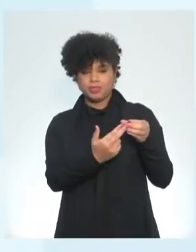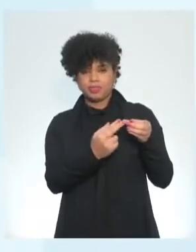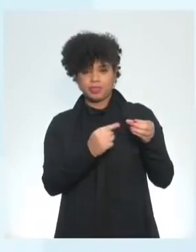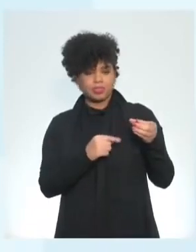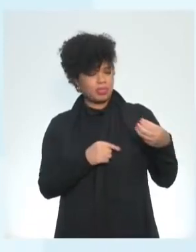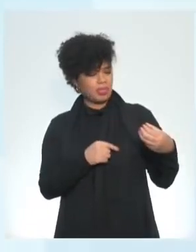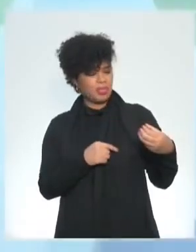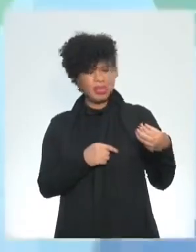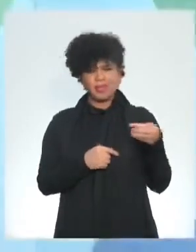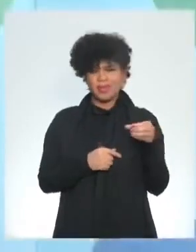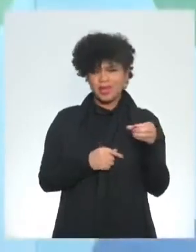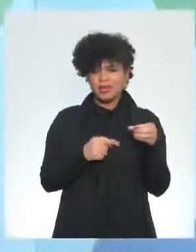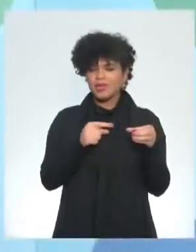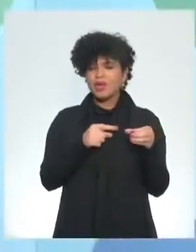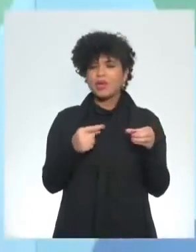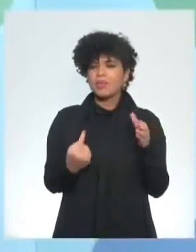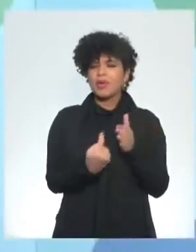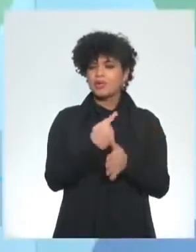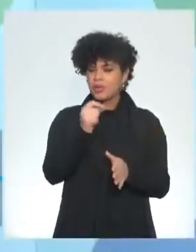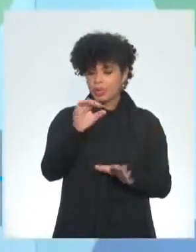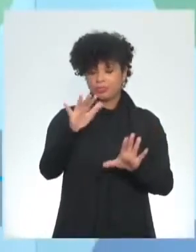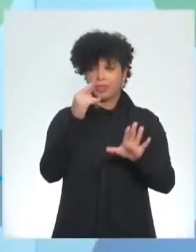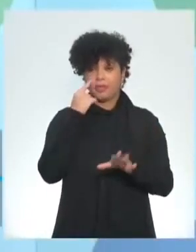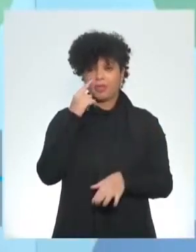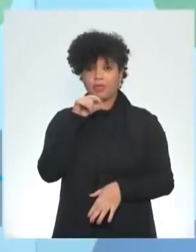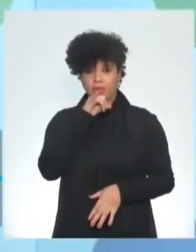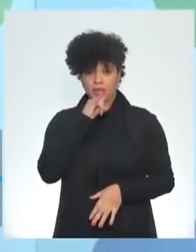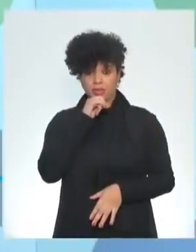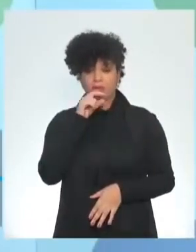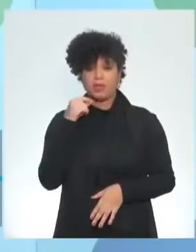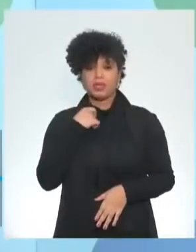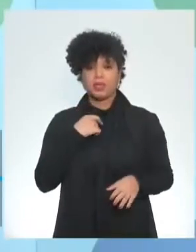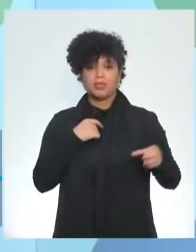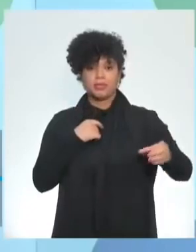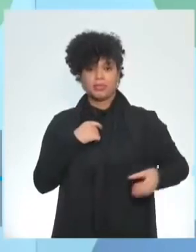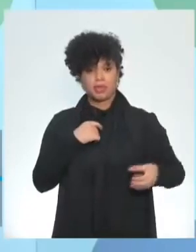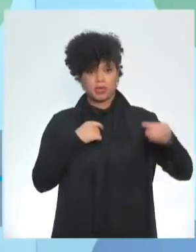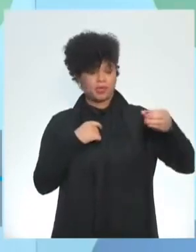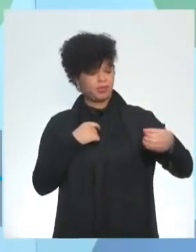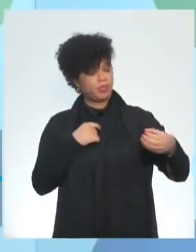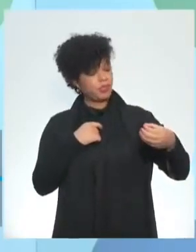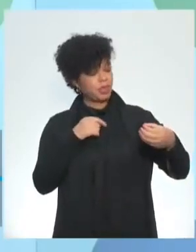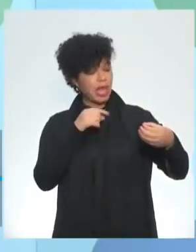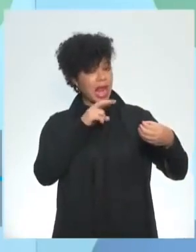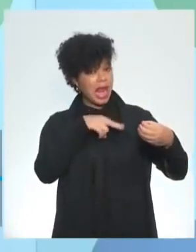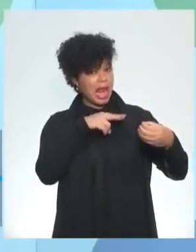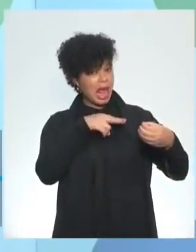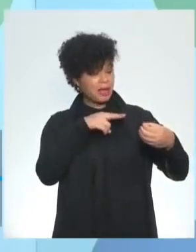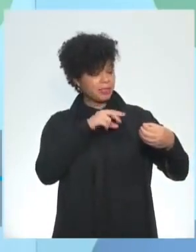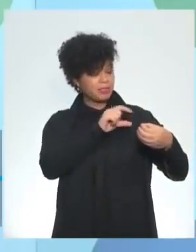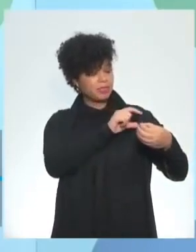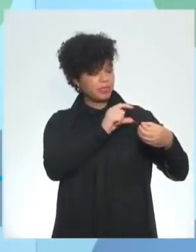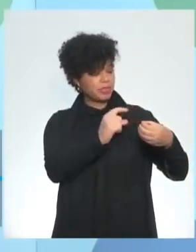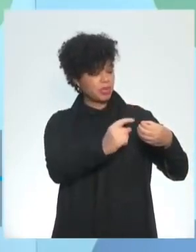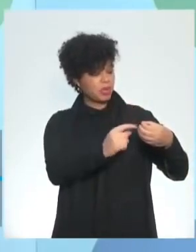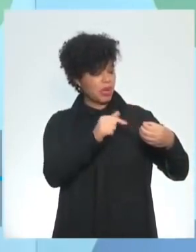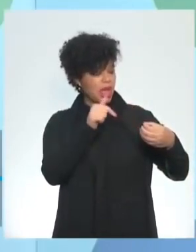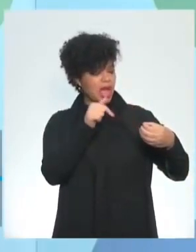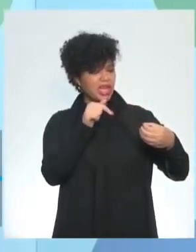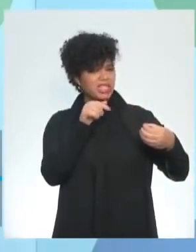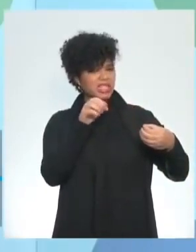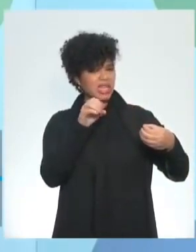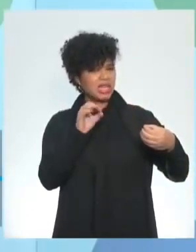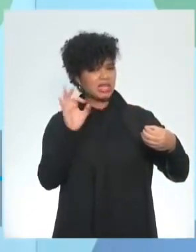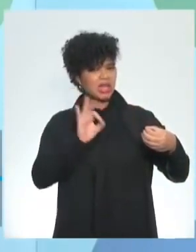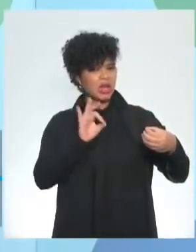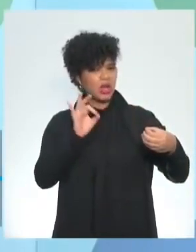que ela está perguntando? Por exemplo, você vê lá na embalagem, álcool 70% de álcool. Será que tem como